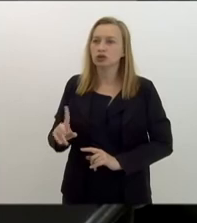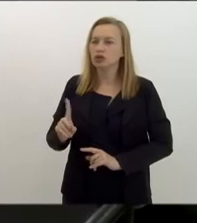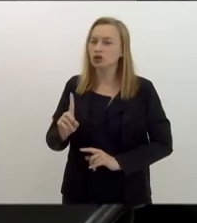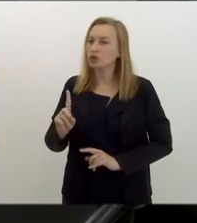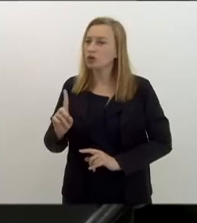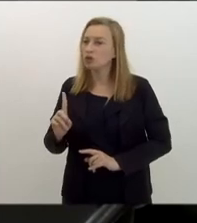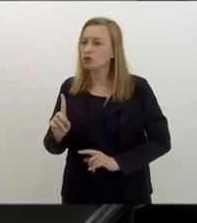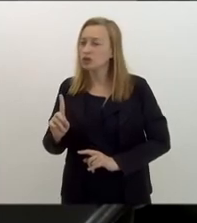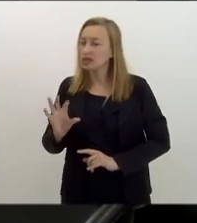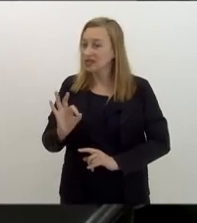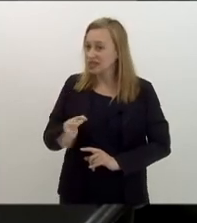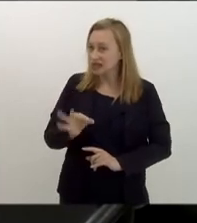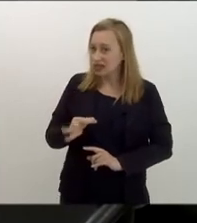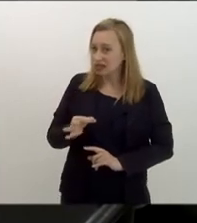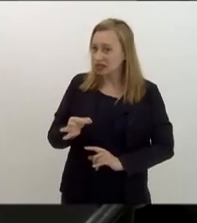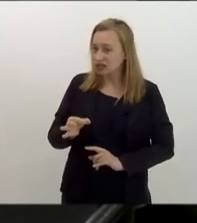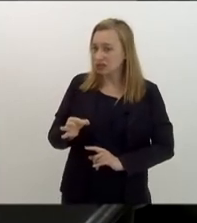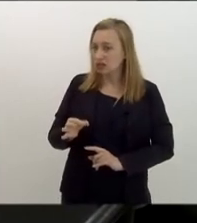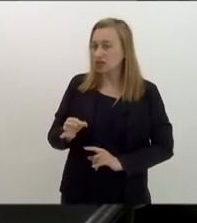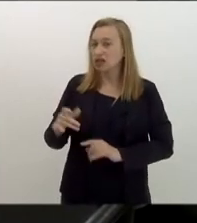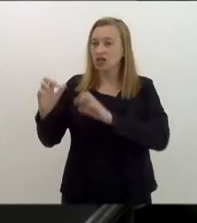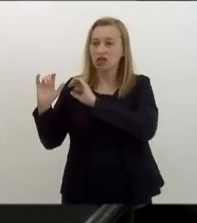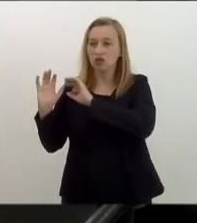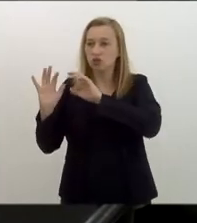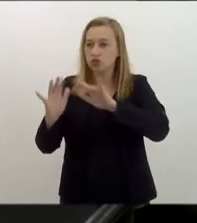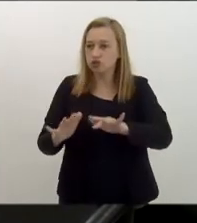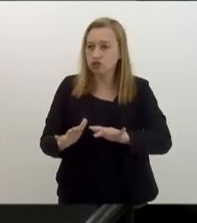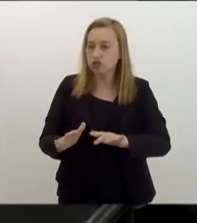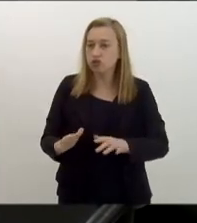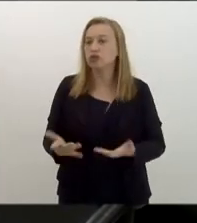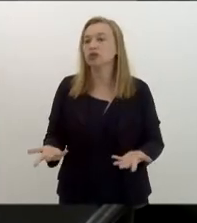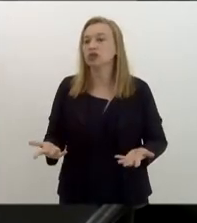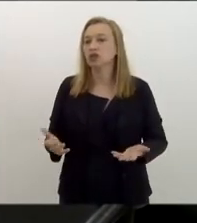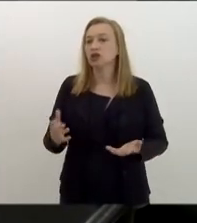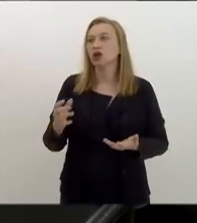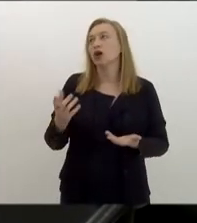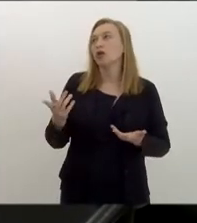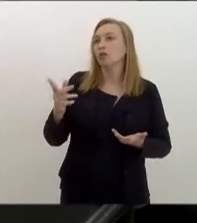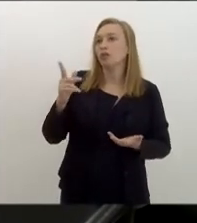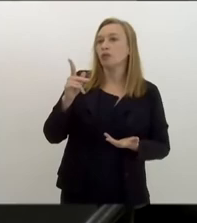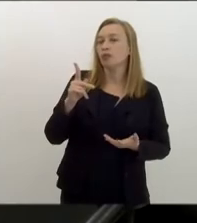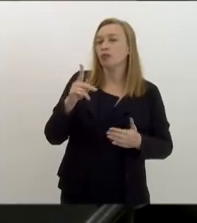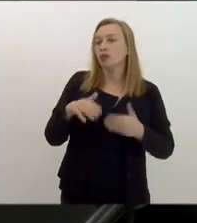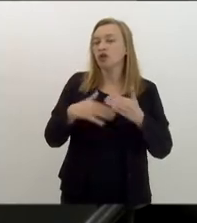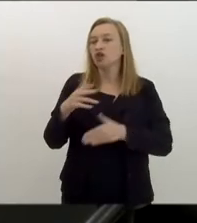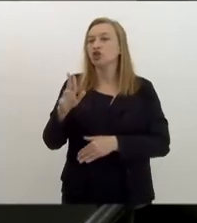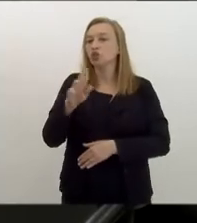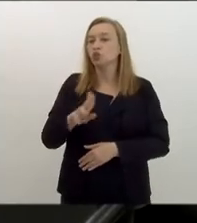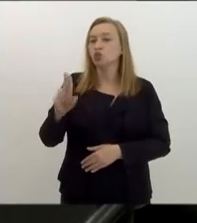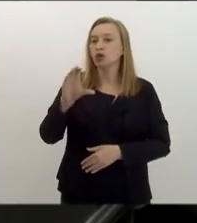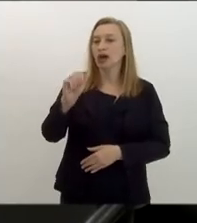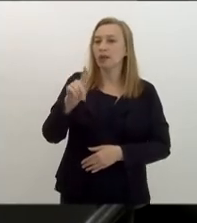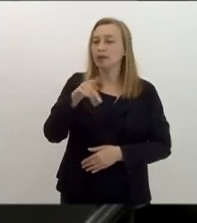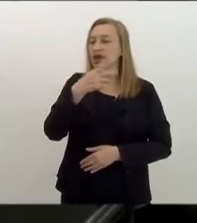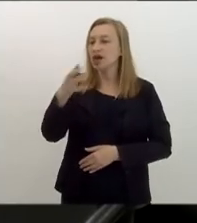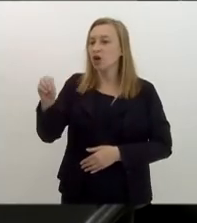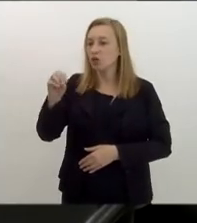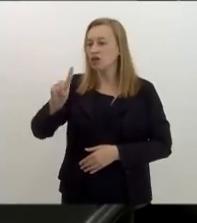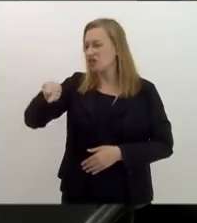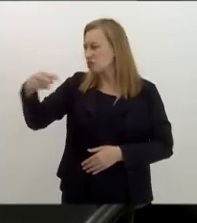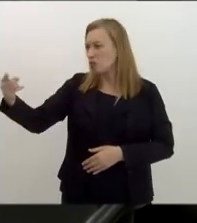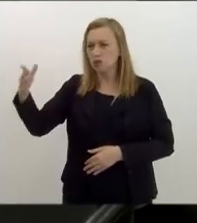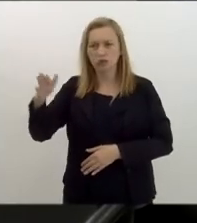correta do imóvel invasão processo de usucapião E por aí vai de muitos deles